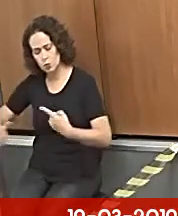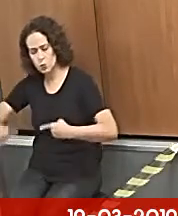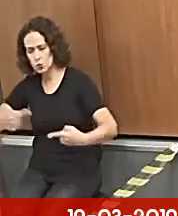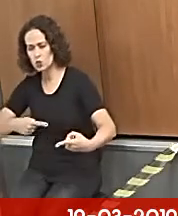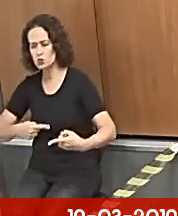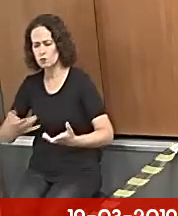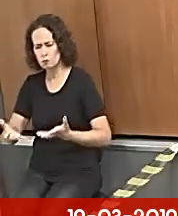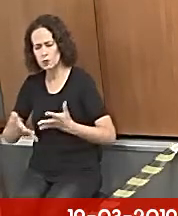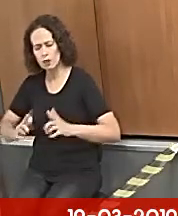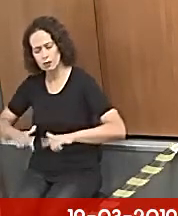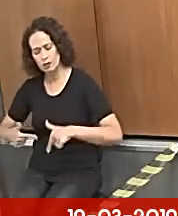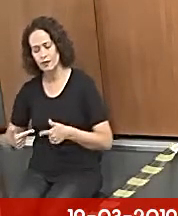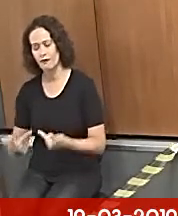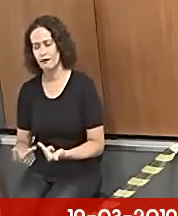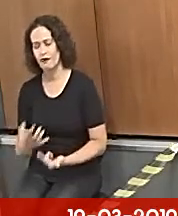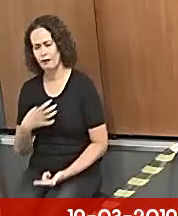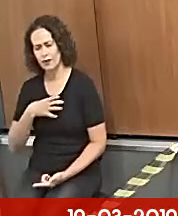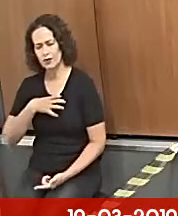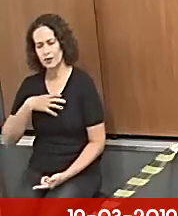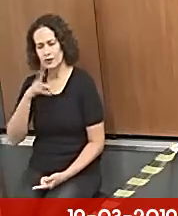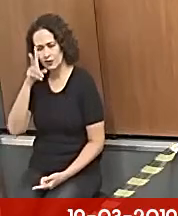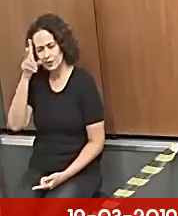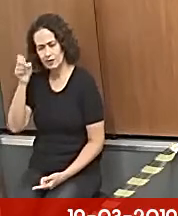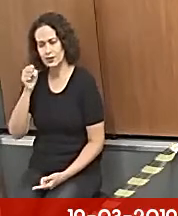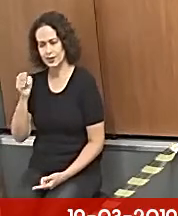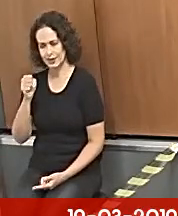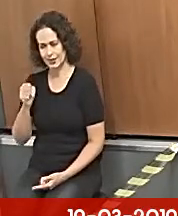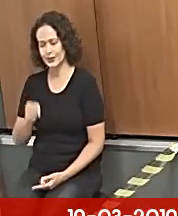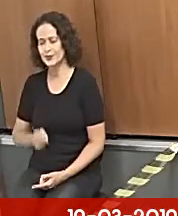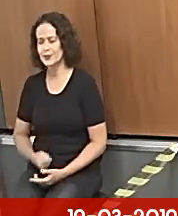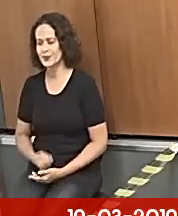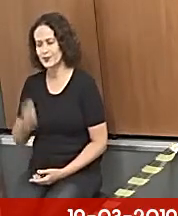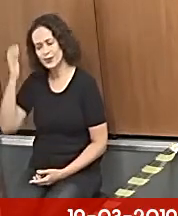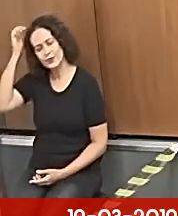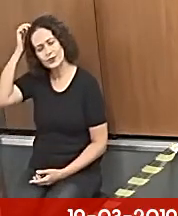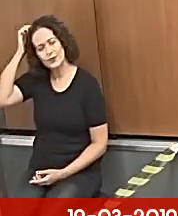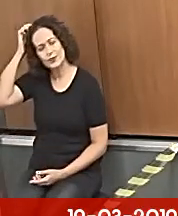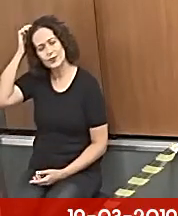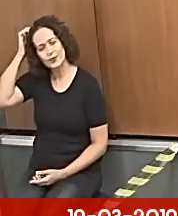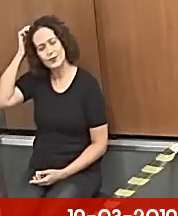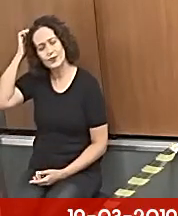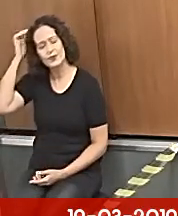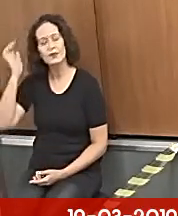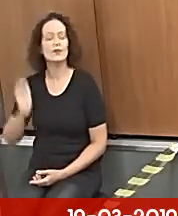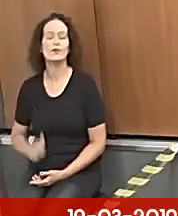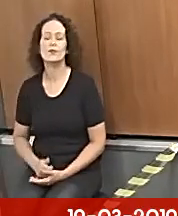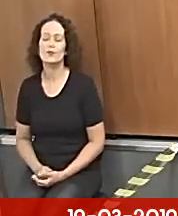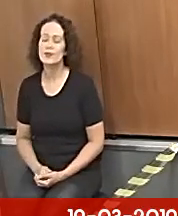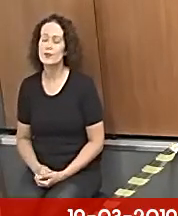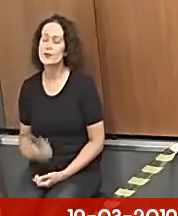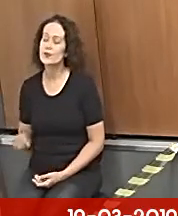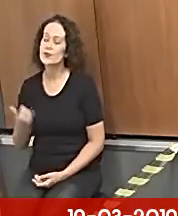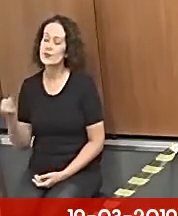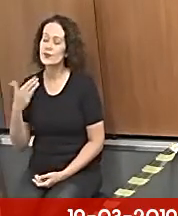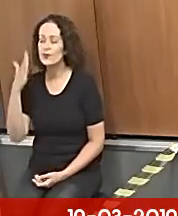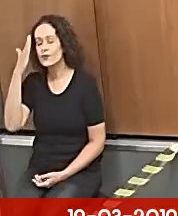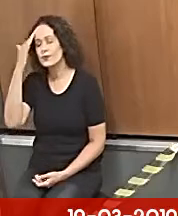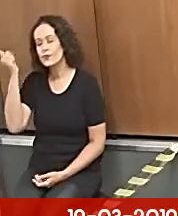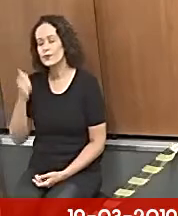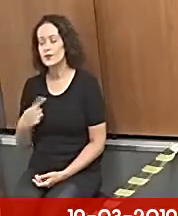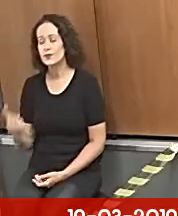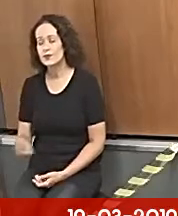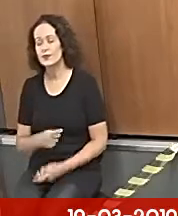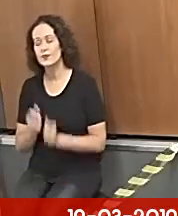então eu me sinto muito fortalecido eu vou passar a palavra ao chamar sabia que vocês estamos